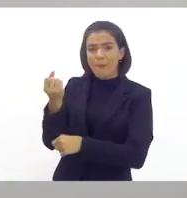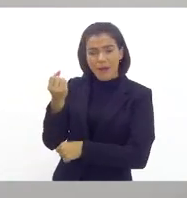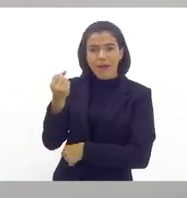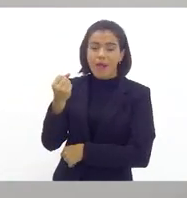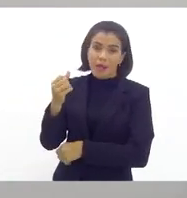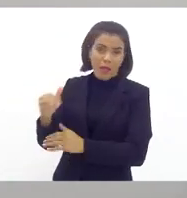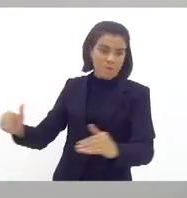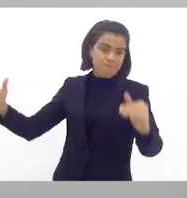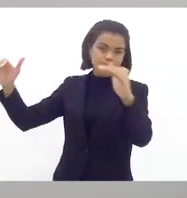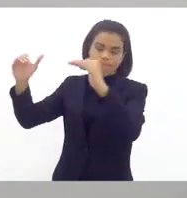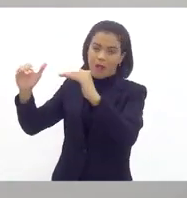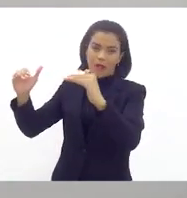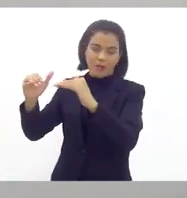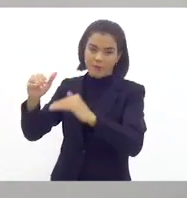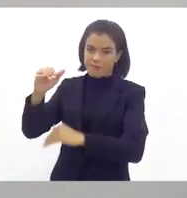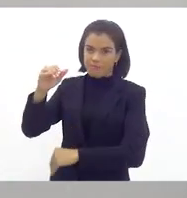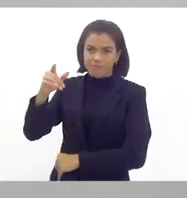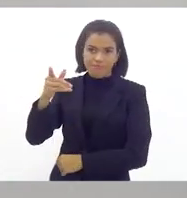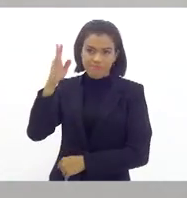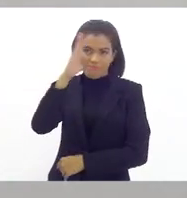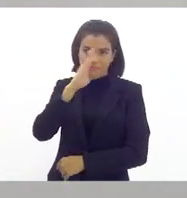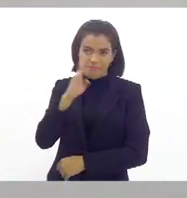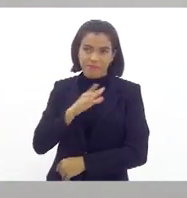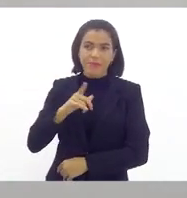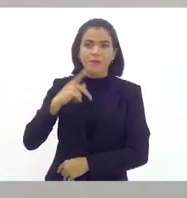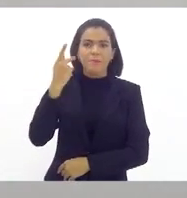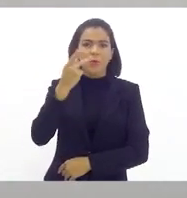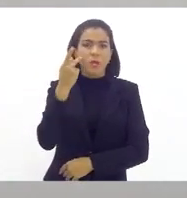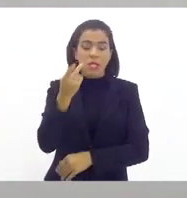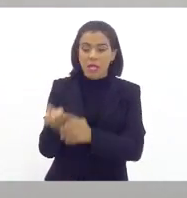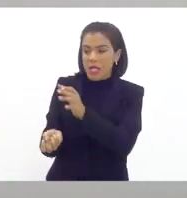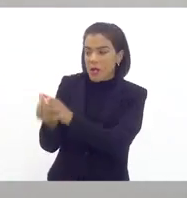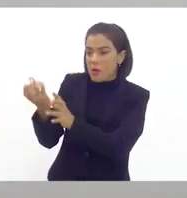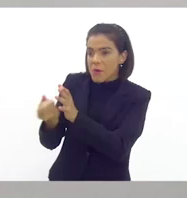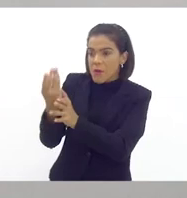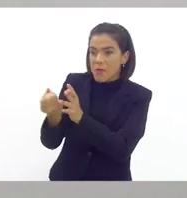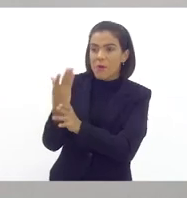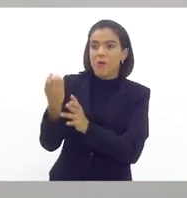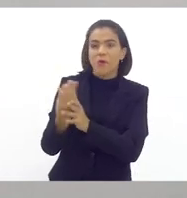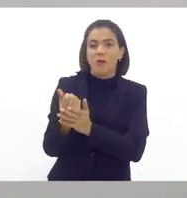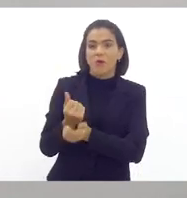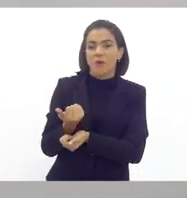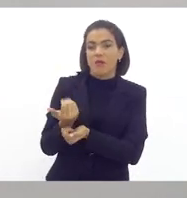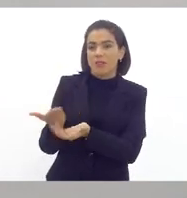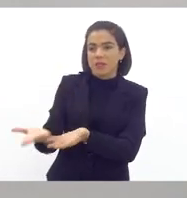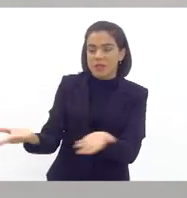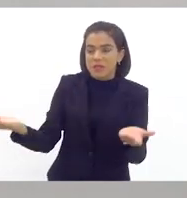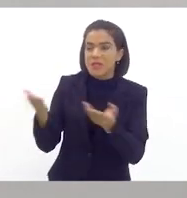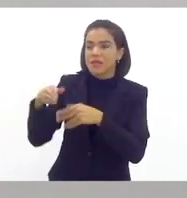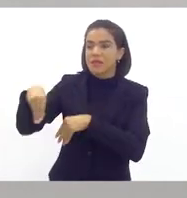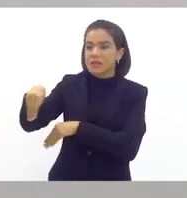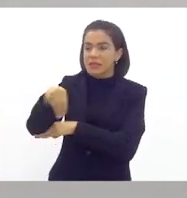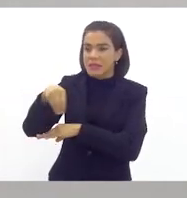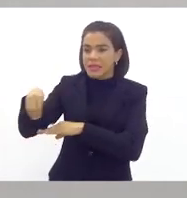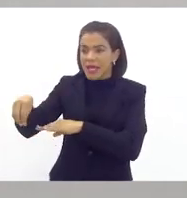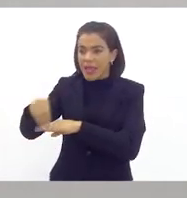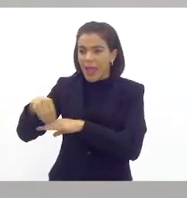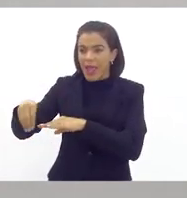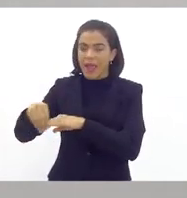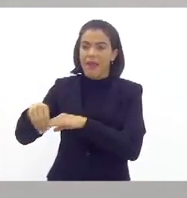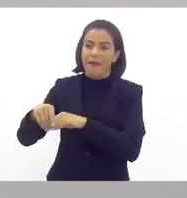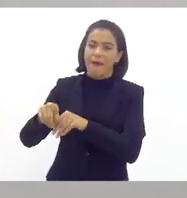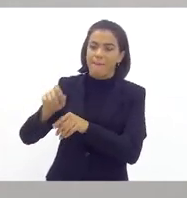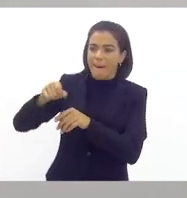dominante brasileira, nós tivemos várias políticas relacionadas ao Estado, como seção de terra, como outras medidas que vão